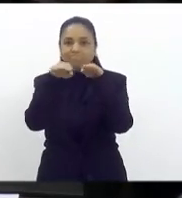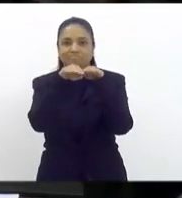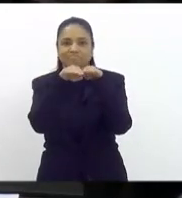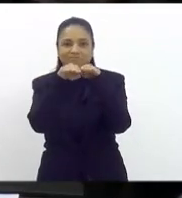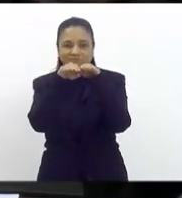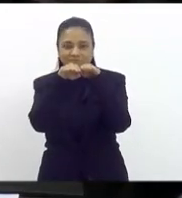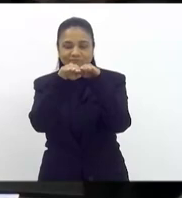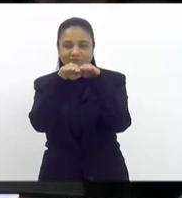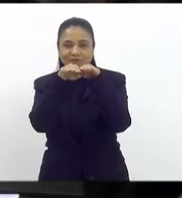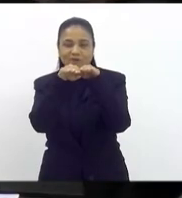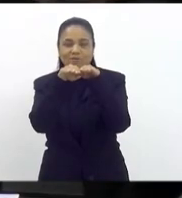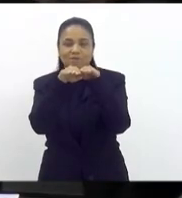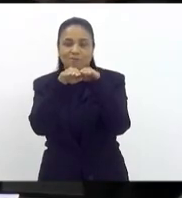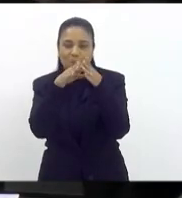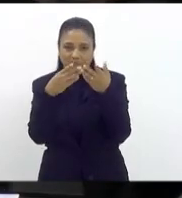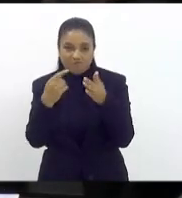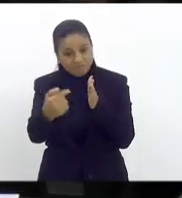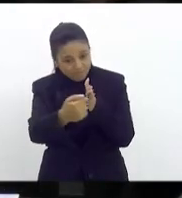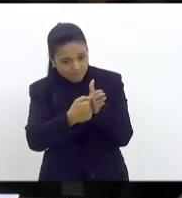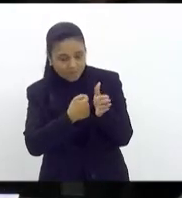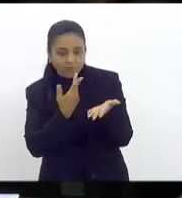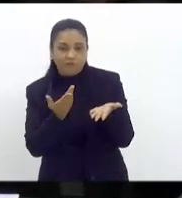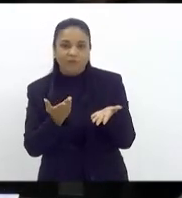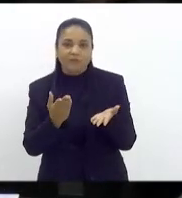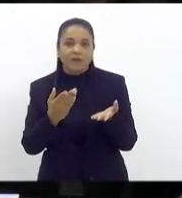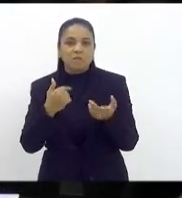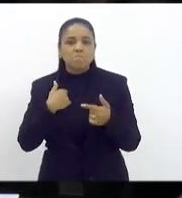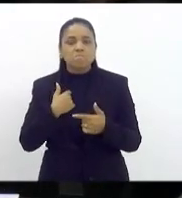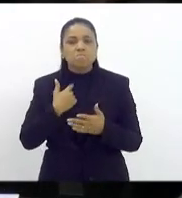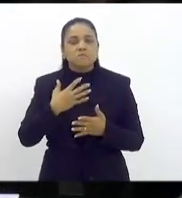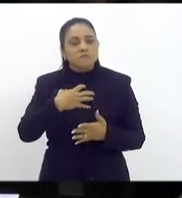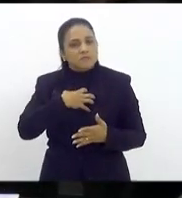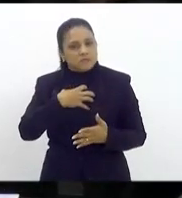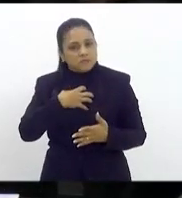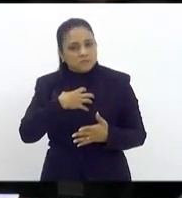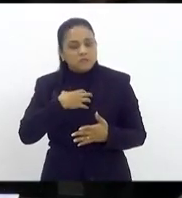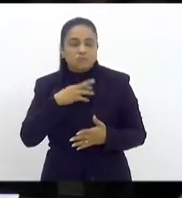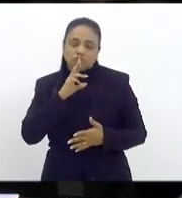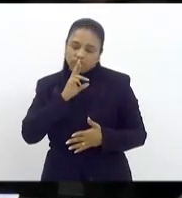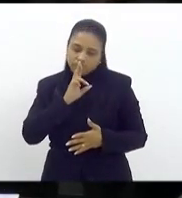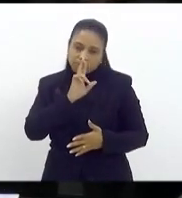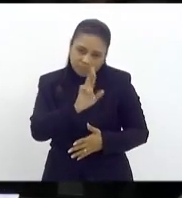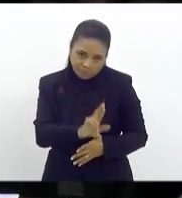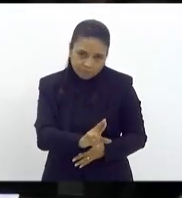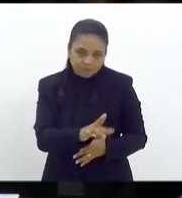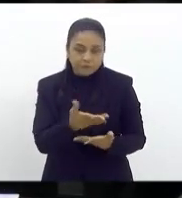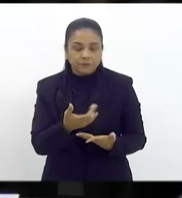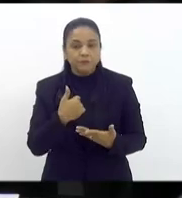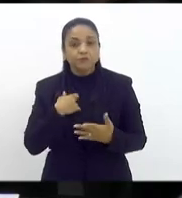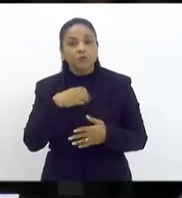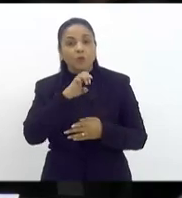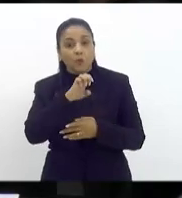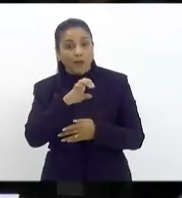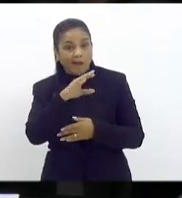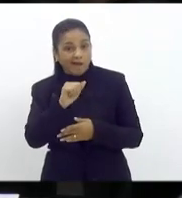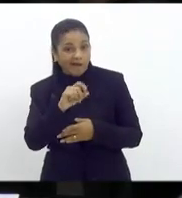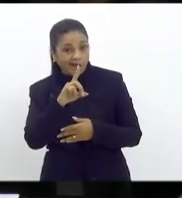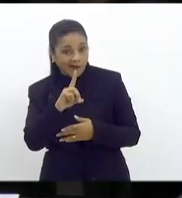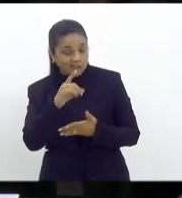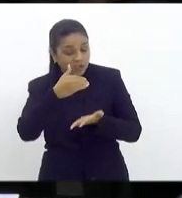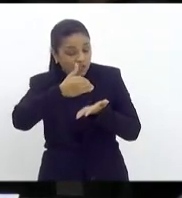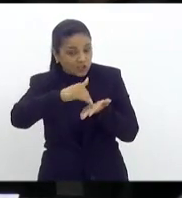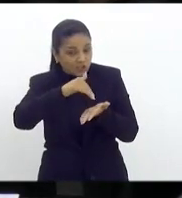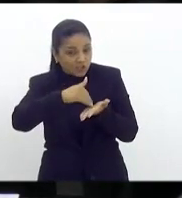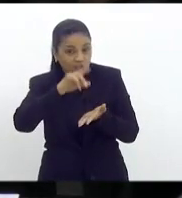de seu questionamento. No entanto, me sinto em condições de responder. O ECAD é um escritório